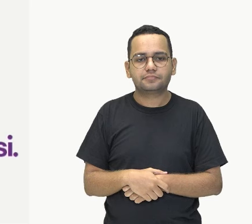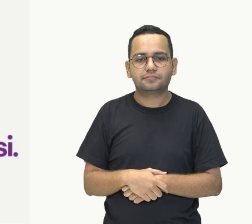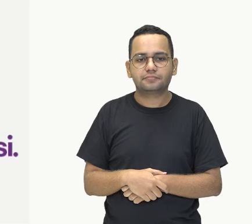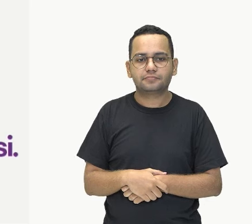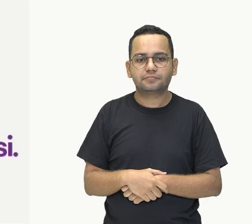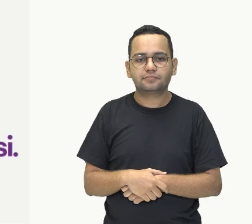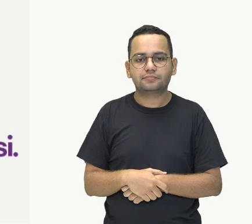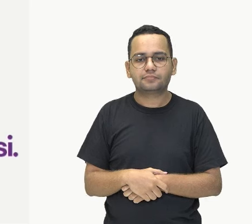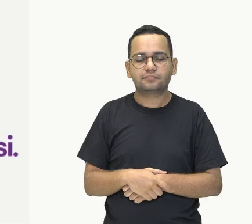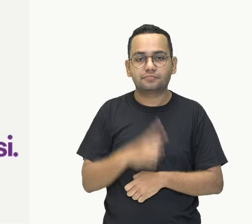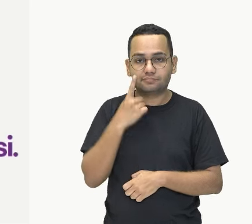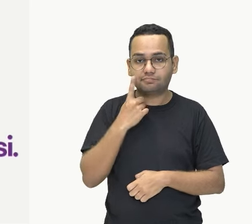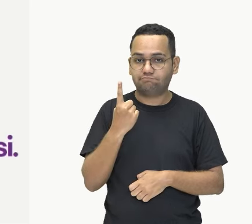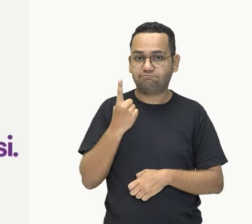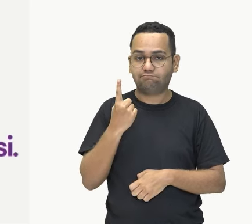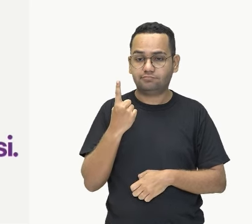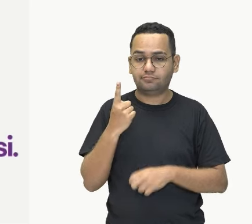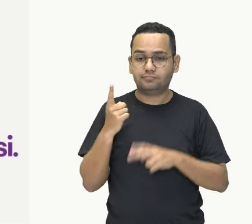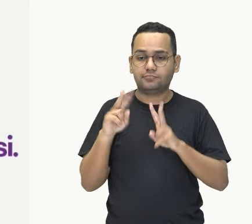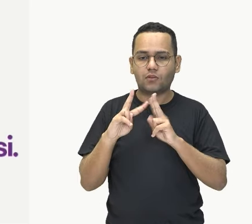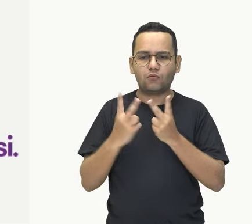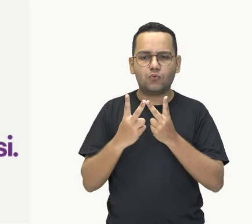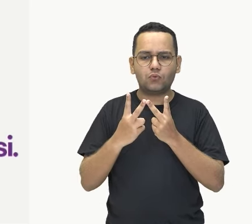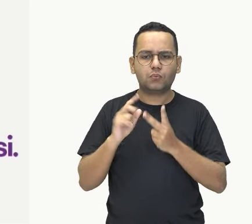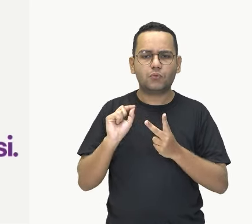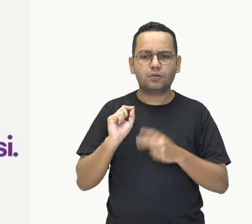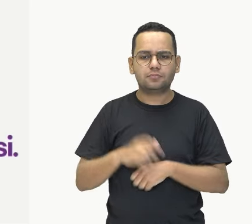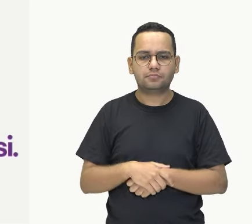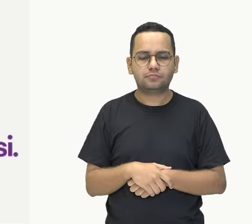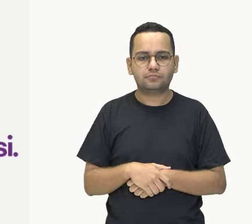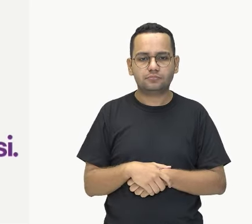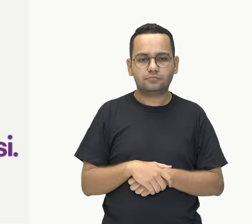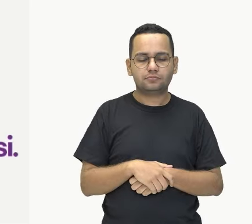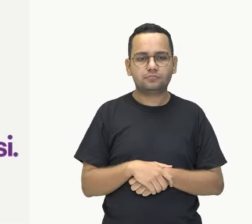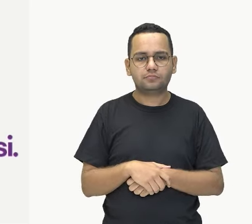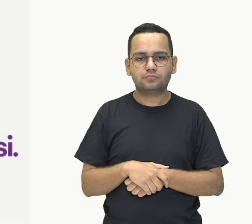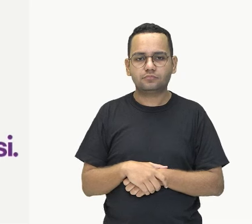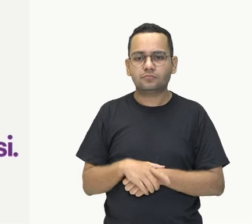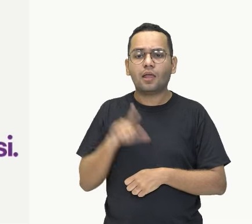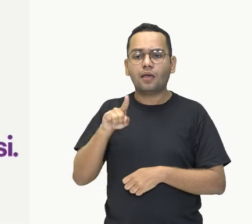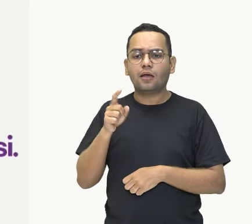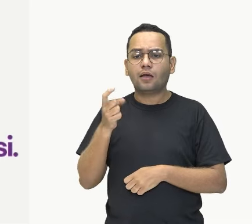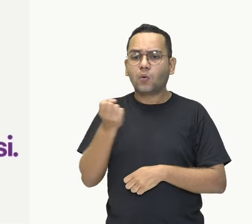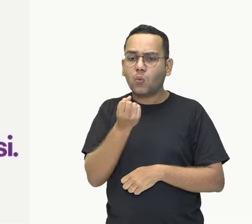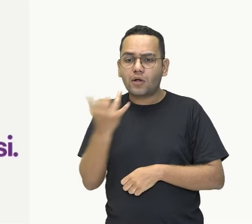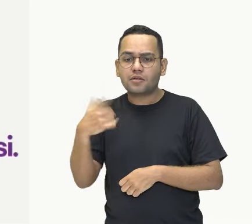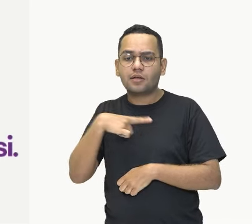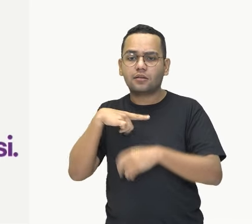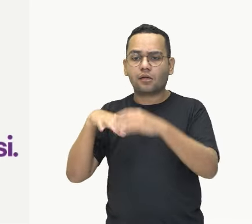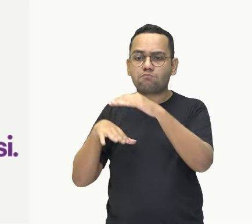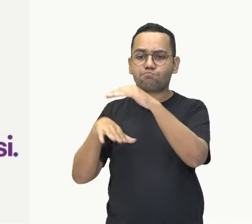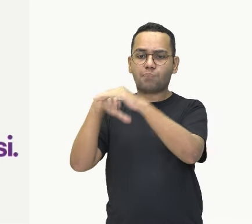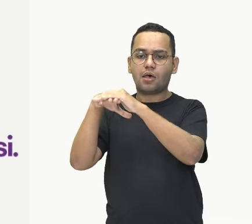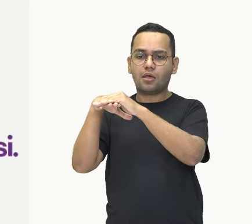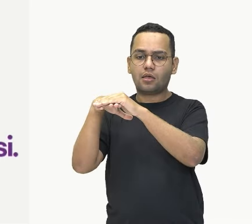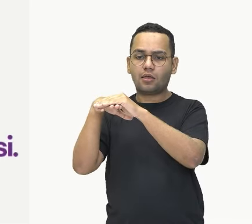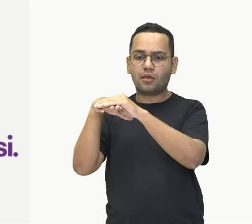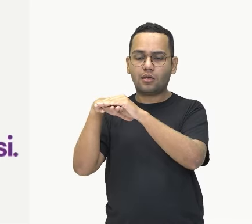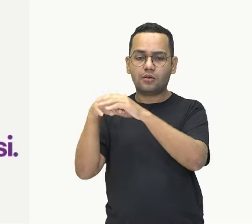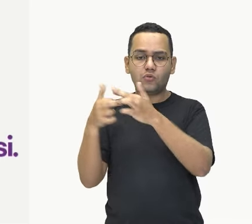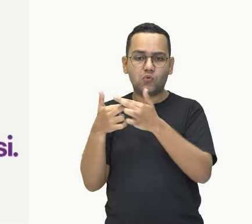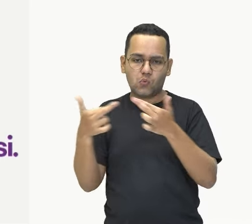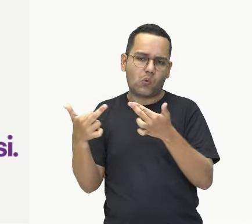o volume. O que é o volume? É quanto cabe dentro dessa caixa. Tá?